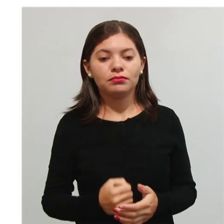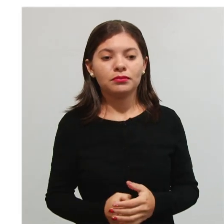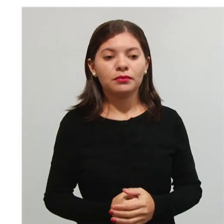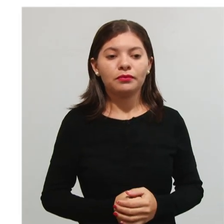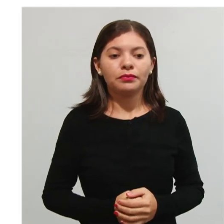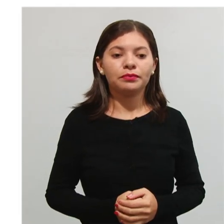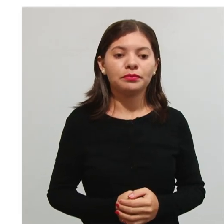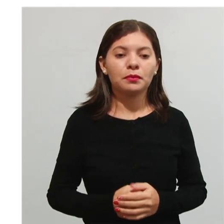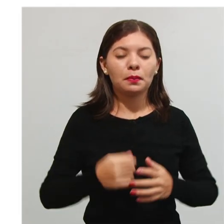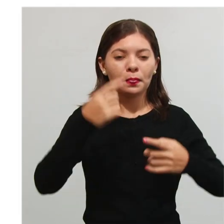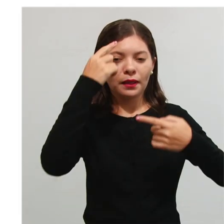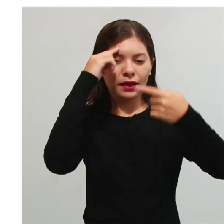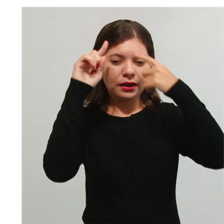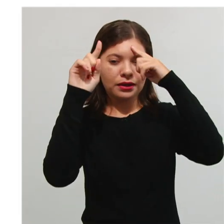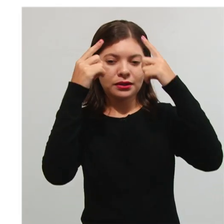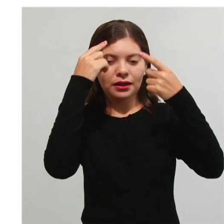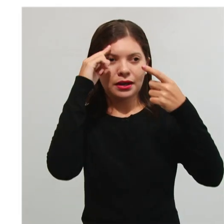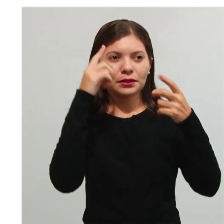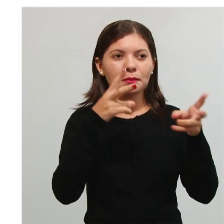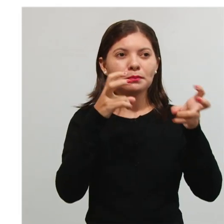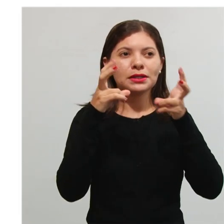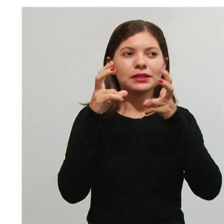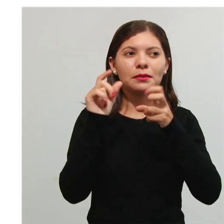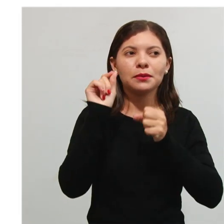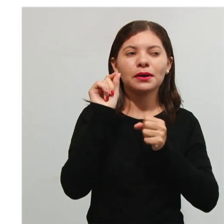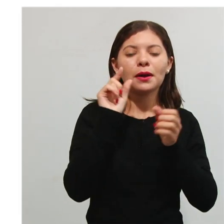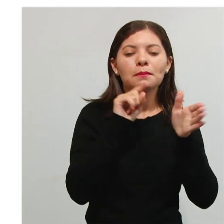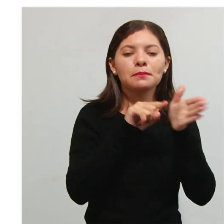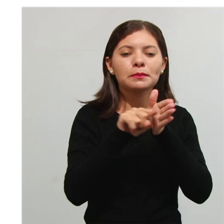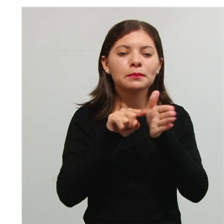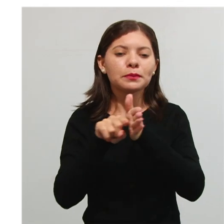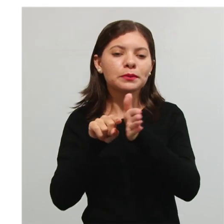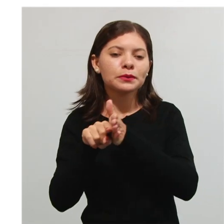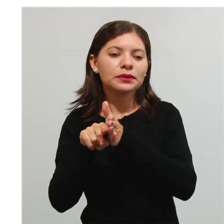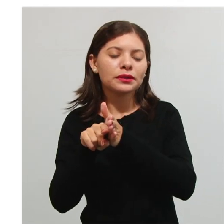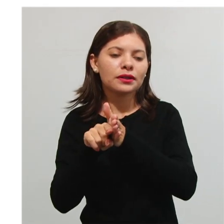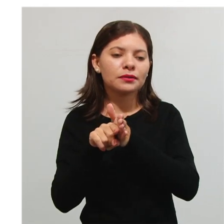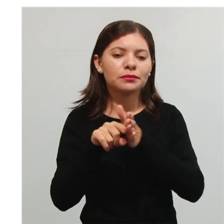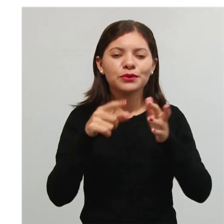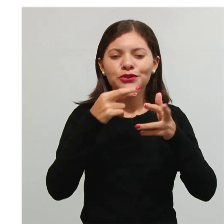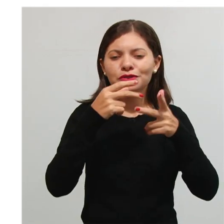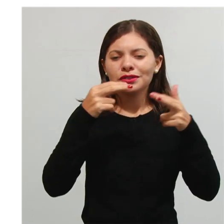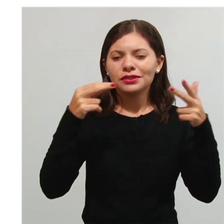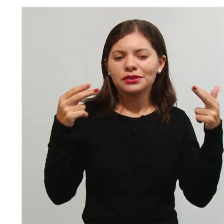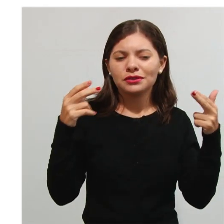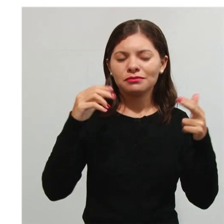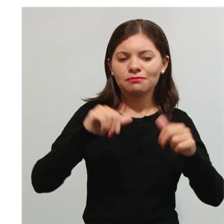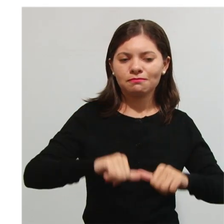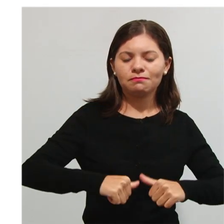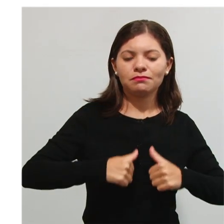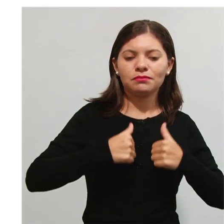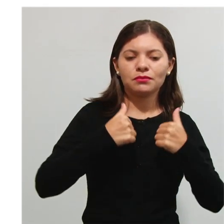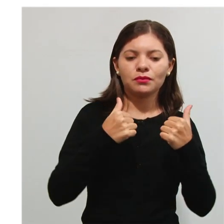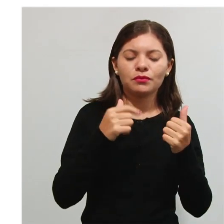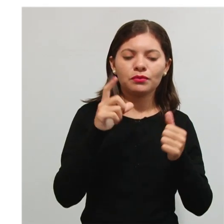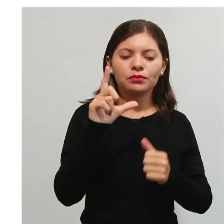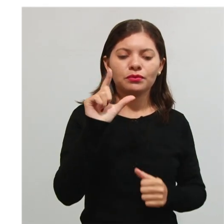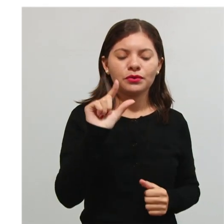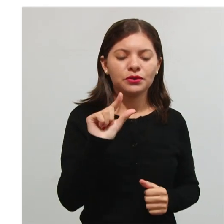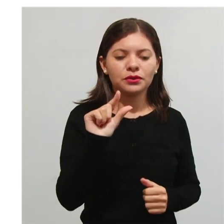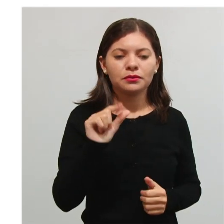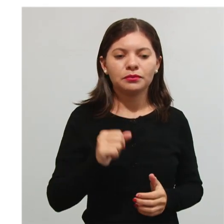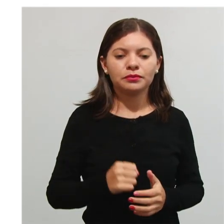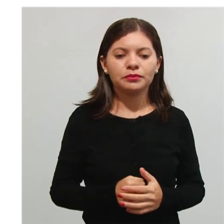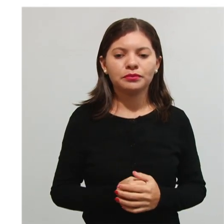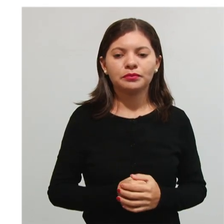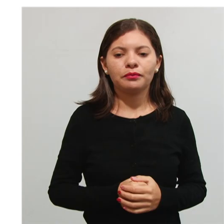E a criatividade, nós vamos perceber que ela é a busca por alternativas para fazer melhor e com baixo custo.